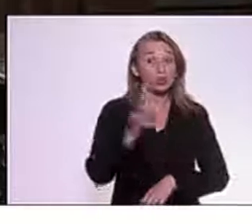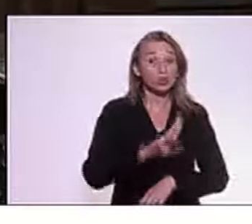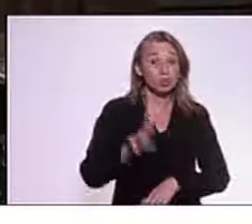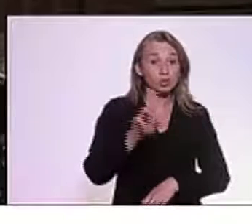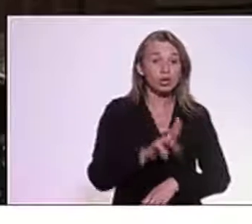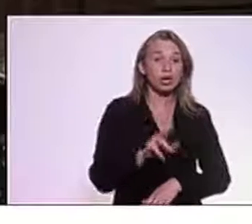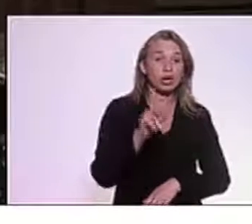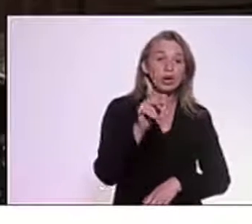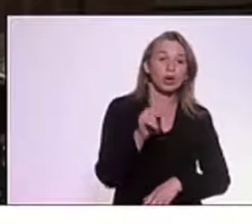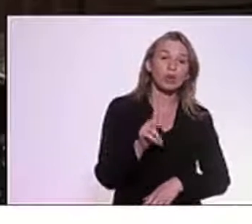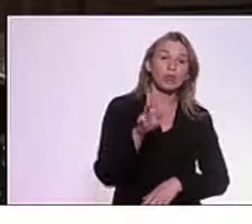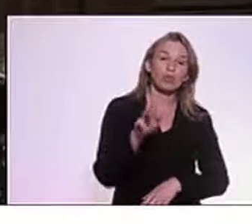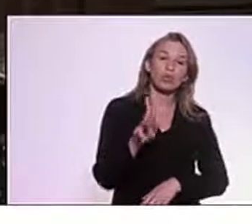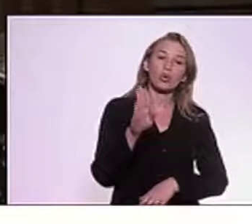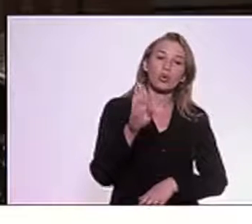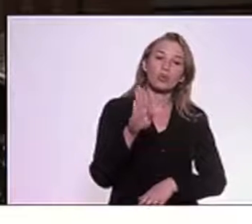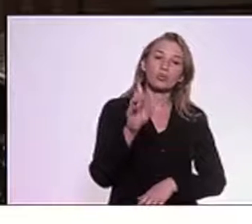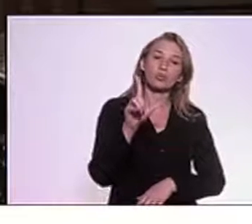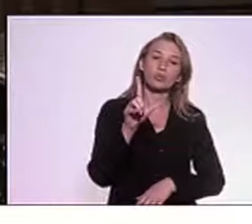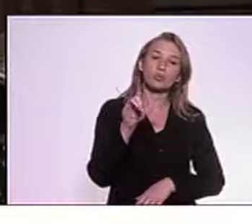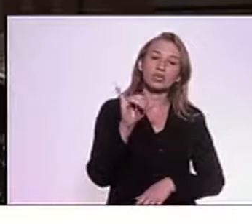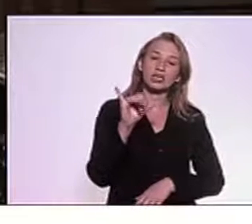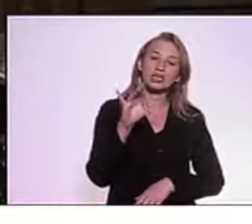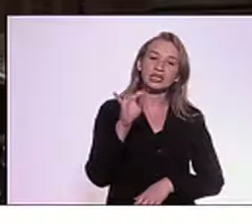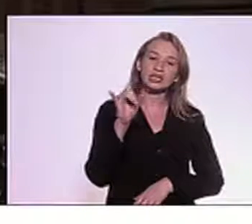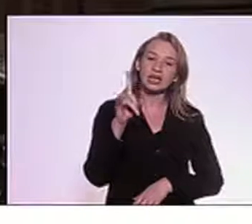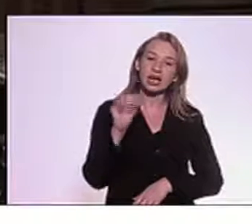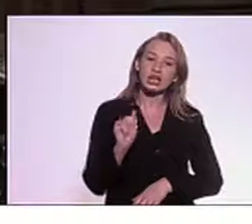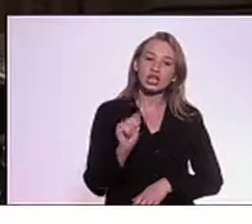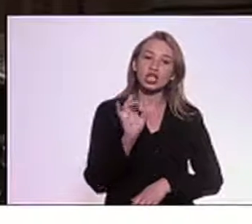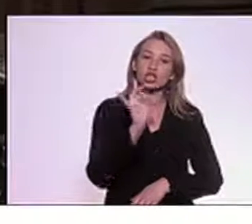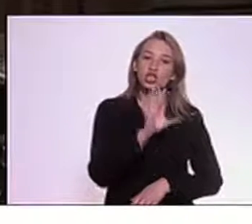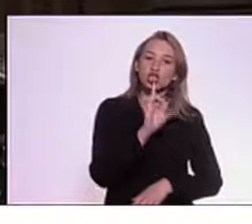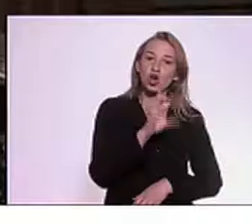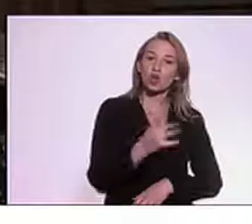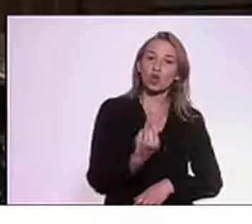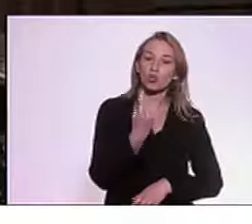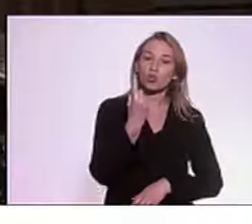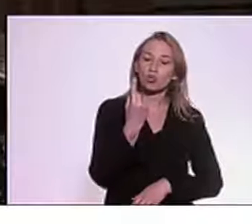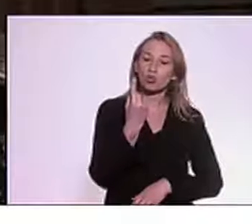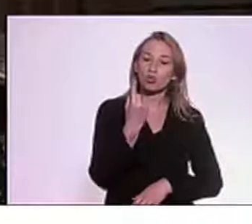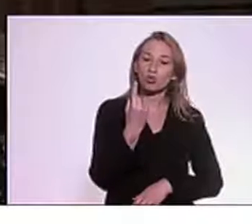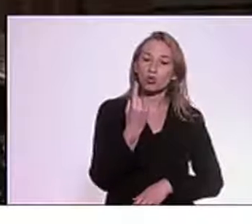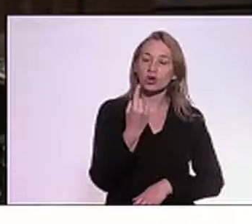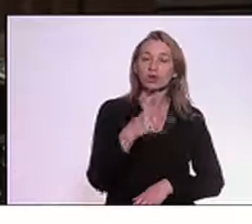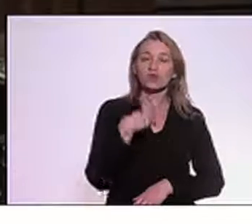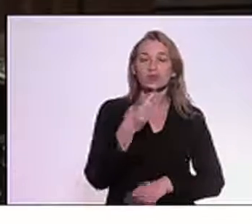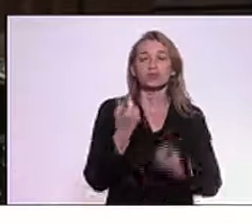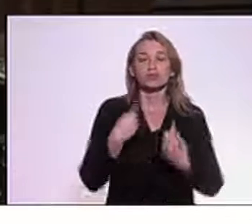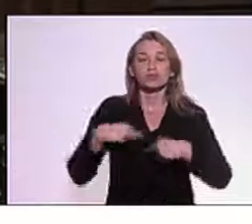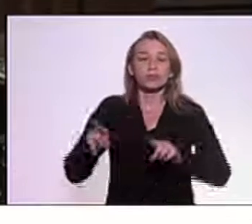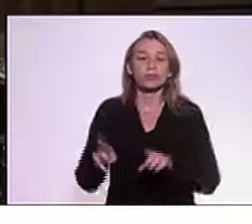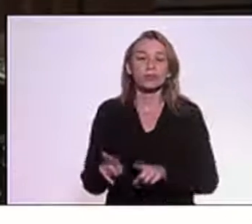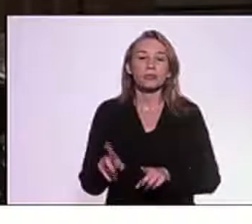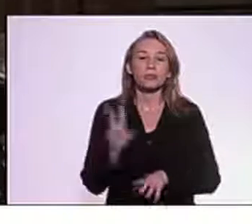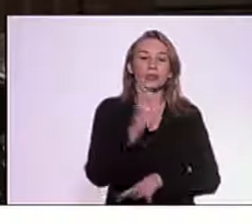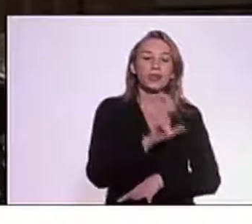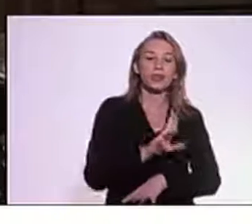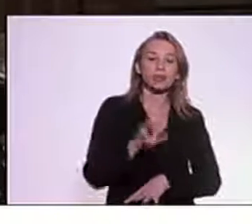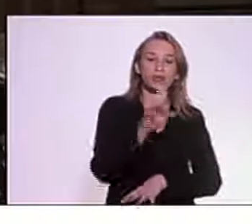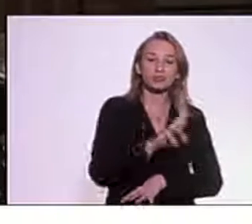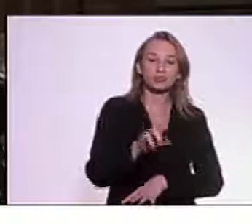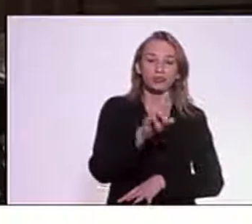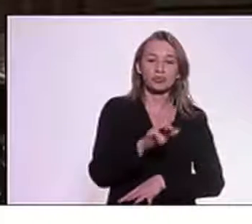da publicidade. E só há um argumento contrário, que é a utilização da